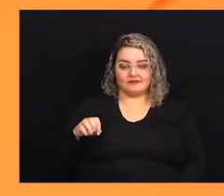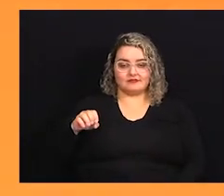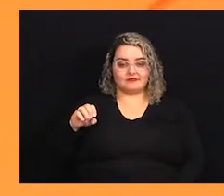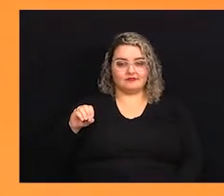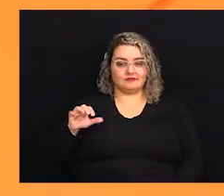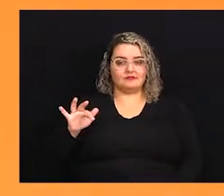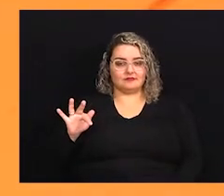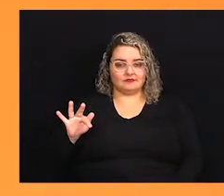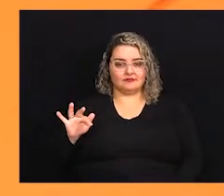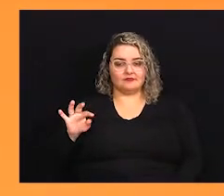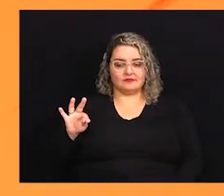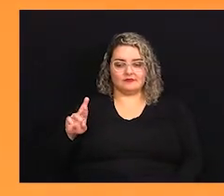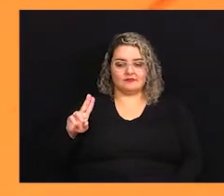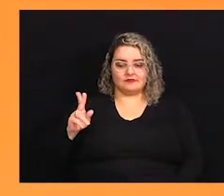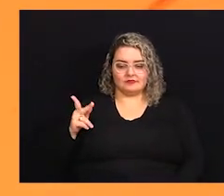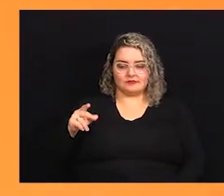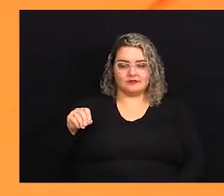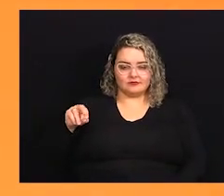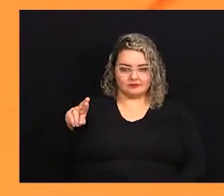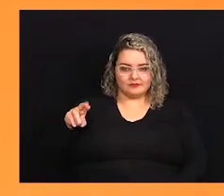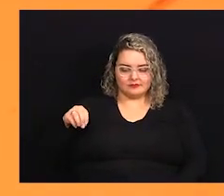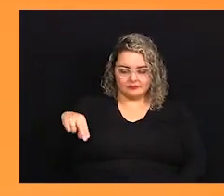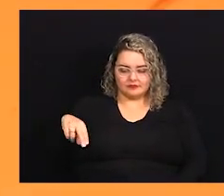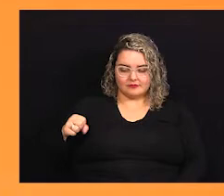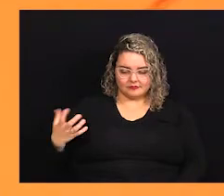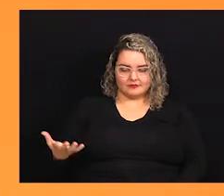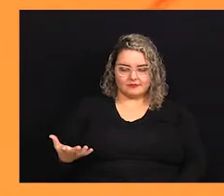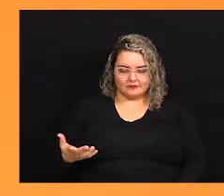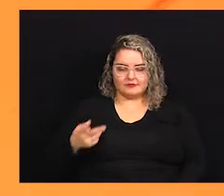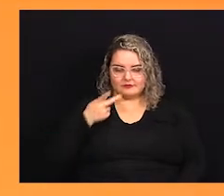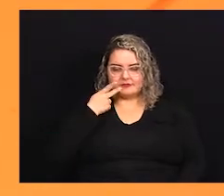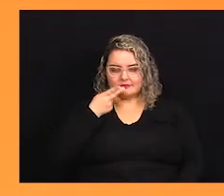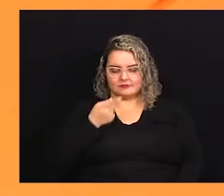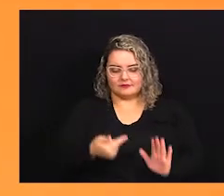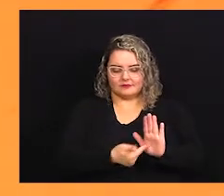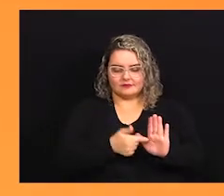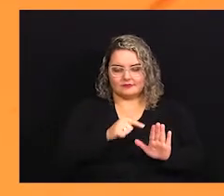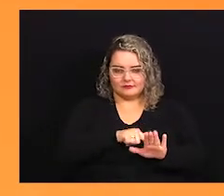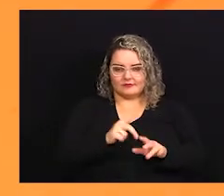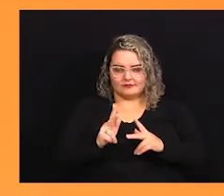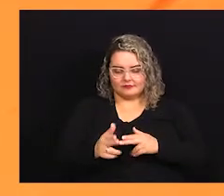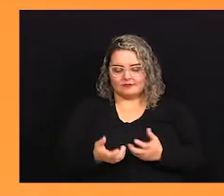jardinagem. Você vai regando o personagem